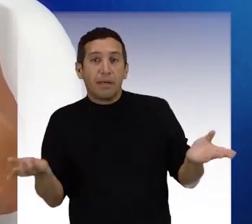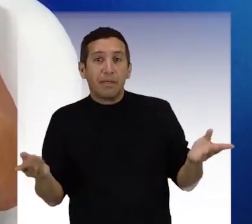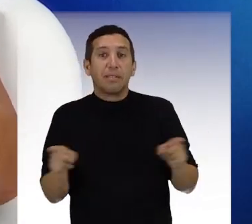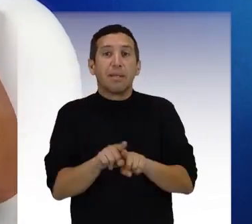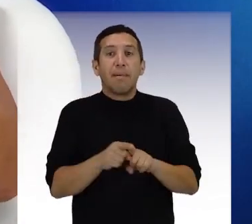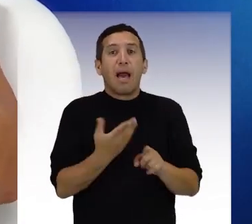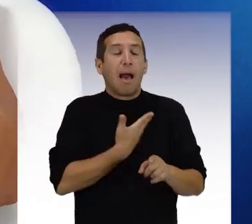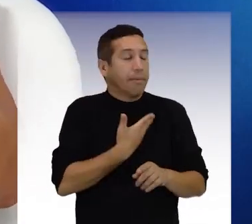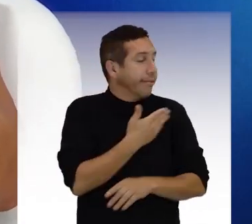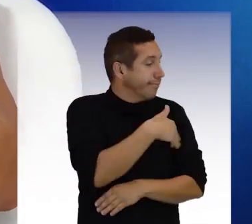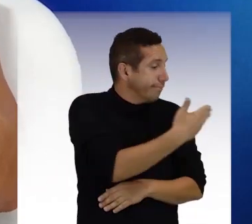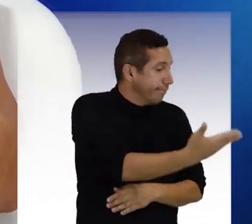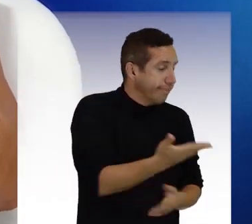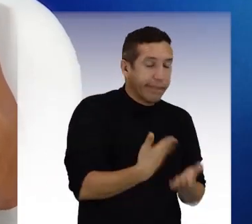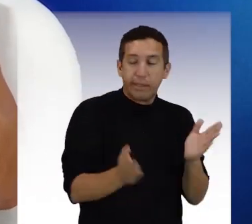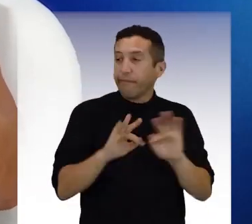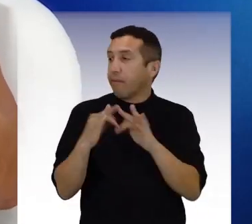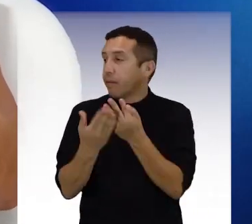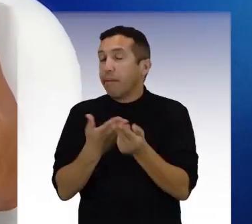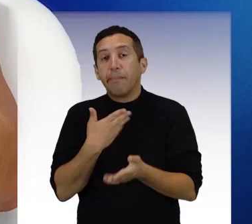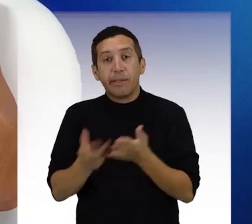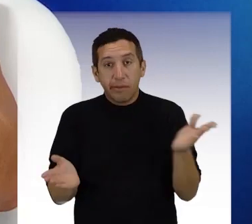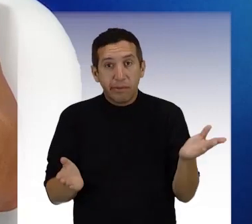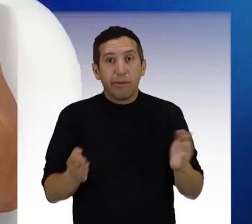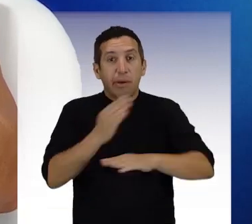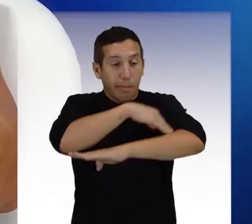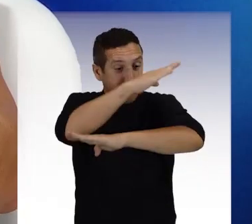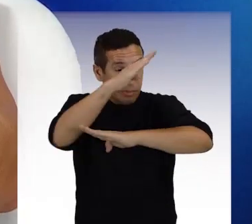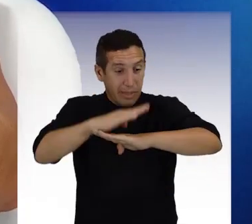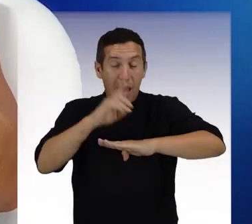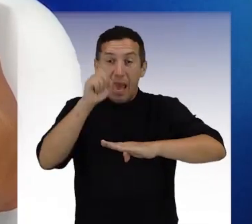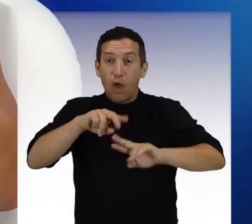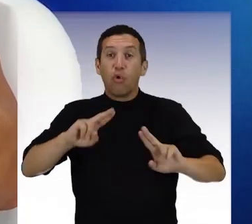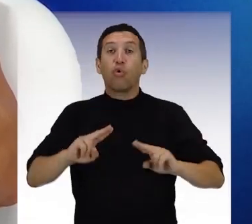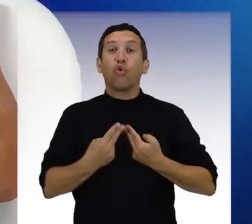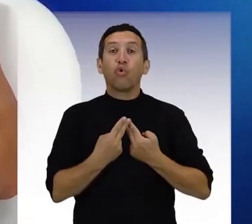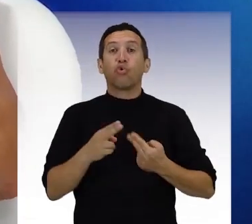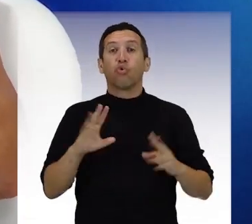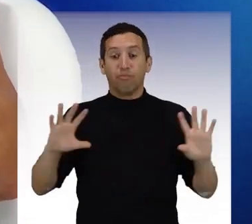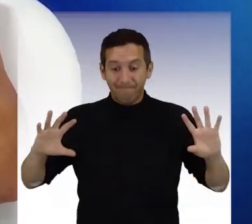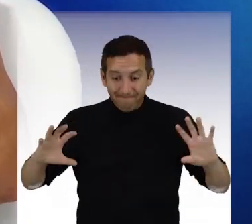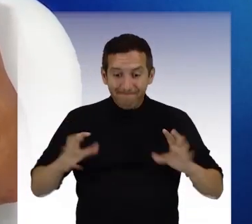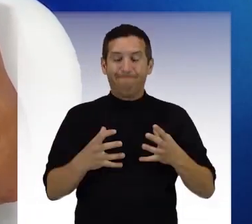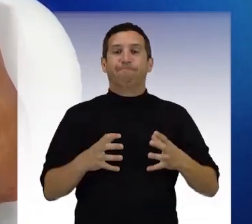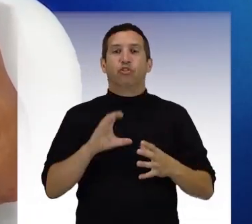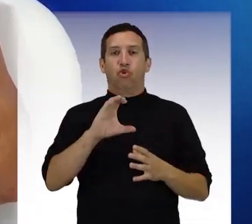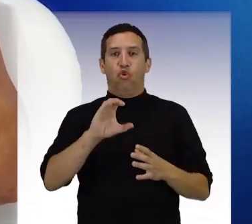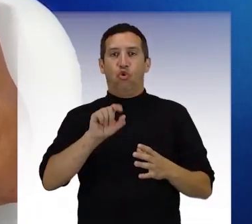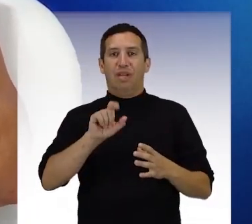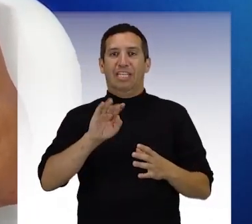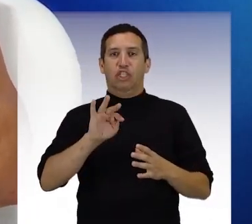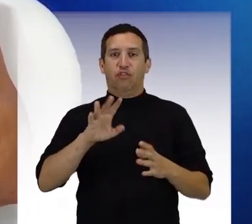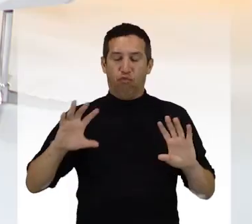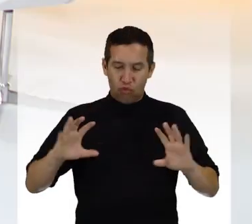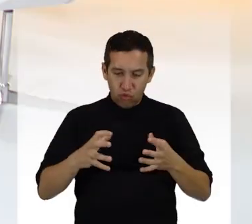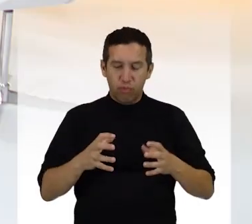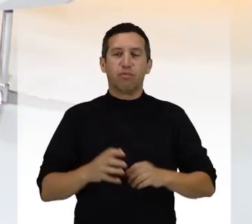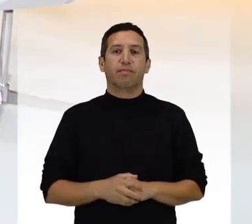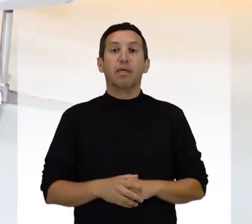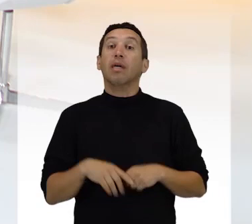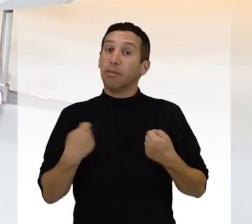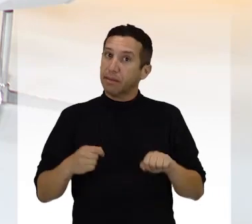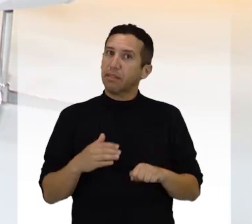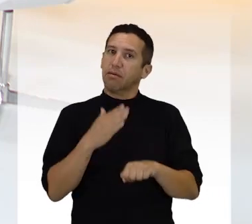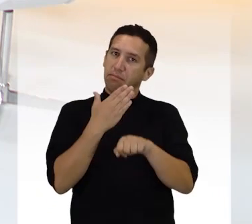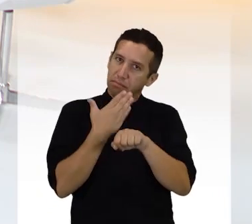órfão, e que perderam, trabalhadores da saúde que perderam seus colegas, perderam parentes. Então, Brumadinho é um luto coletivo. Nós estamos